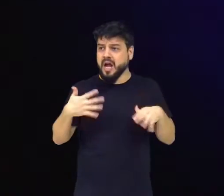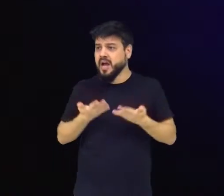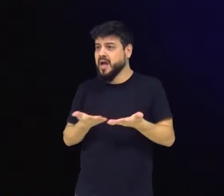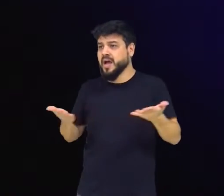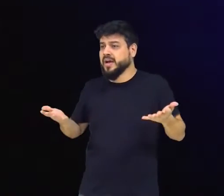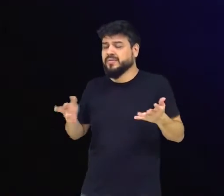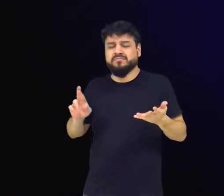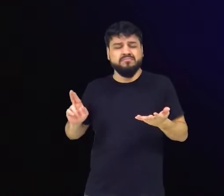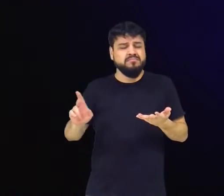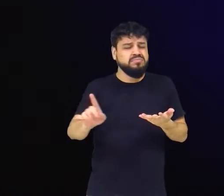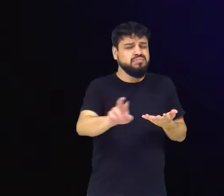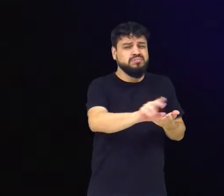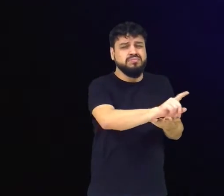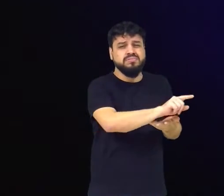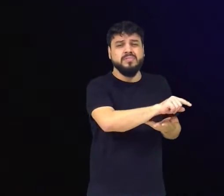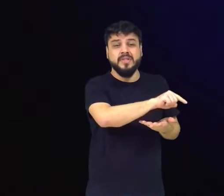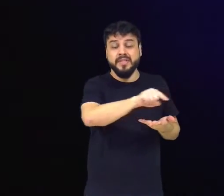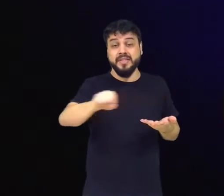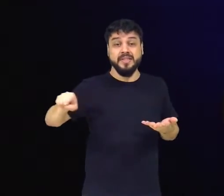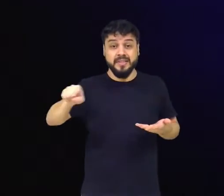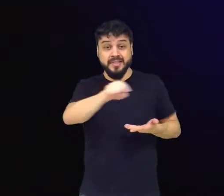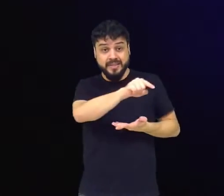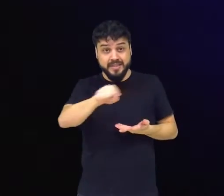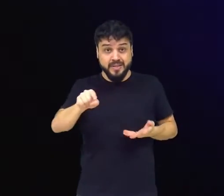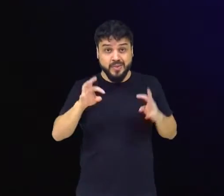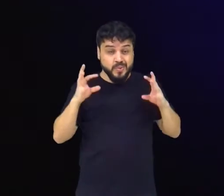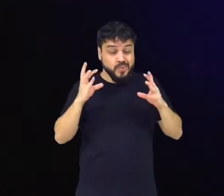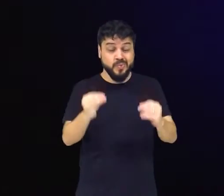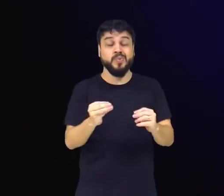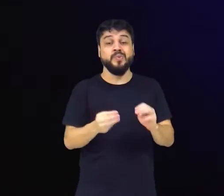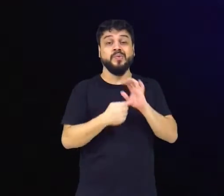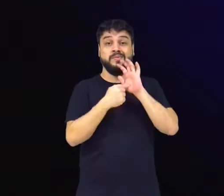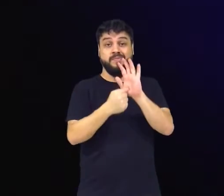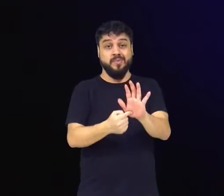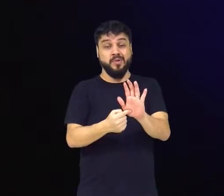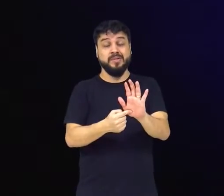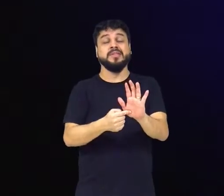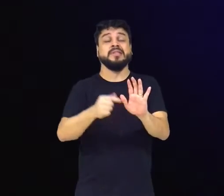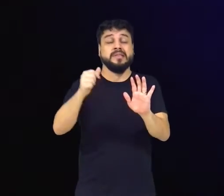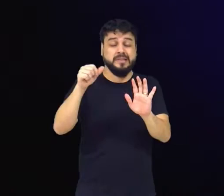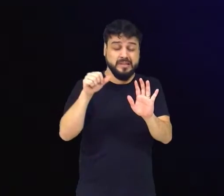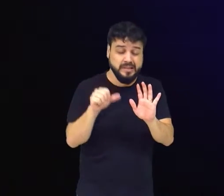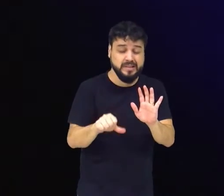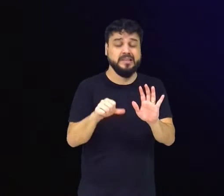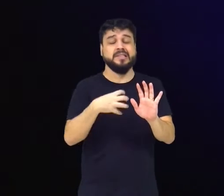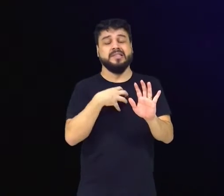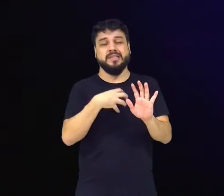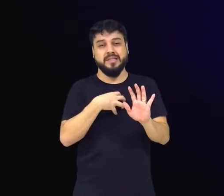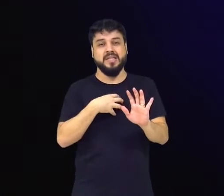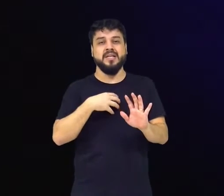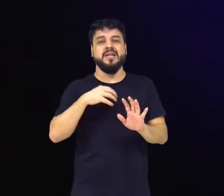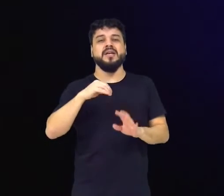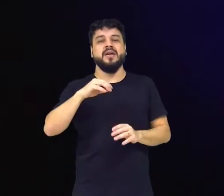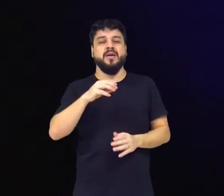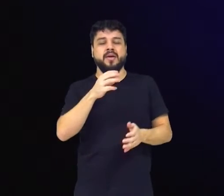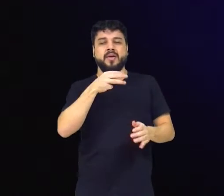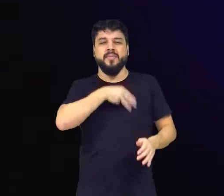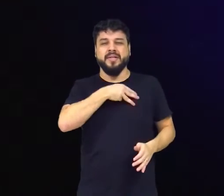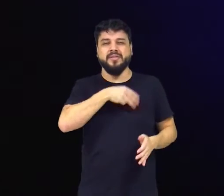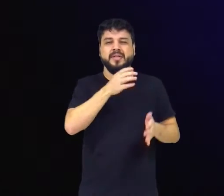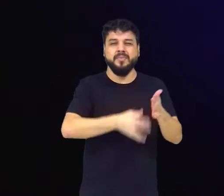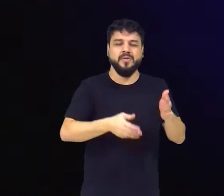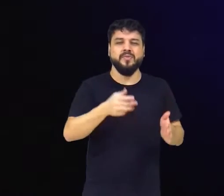Todos esses atributos, todas essas manifestações são prenúncios de dias maus. Jesus disse em Mateus 24, de 5 a